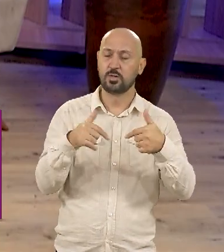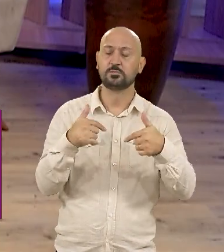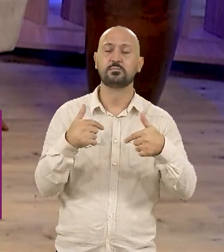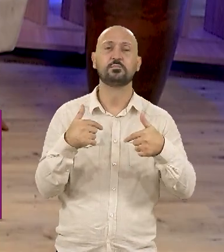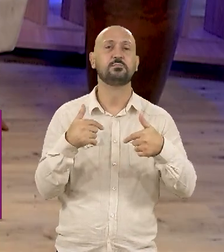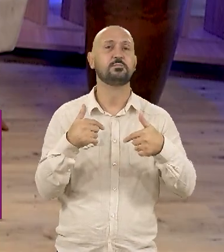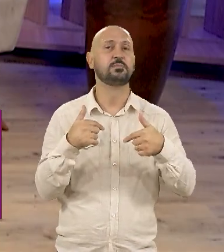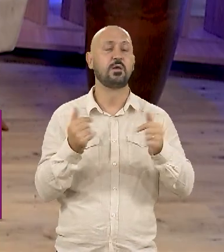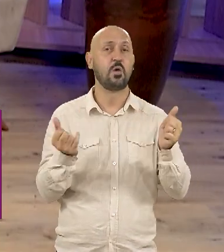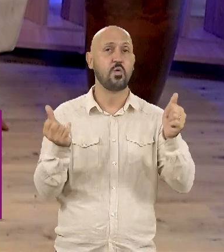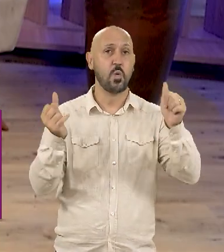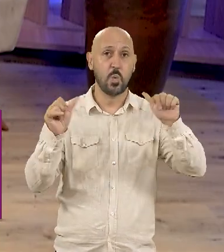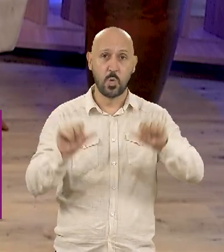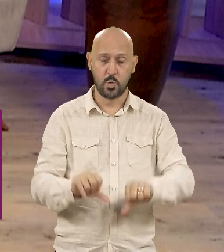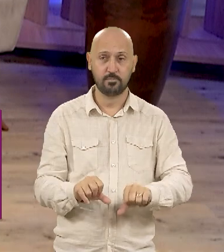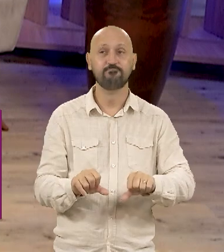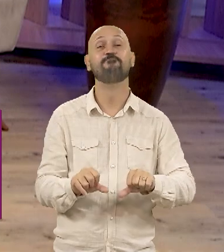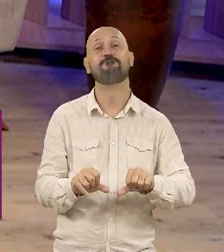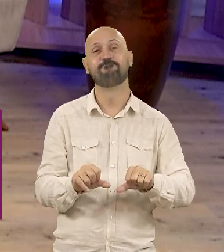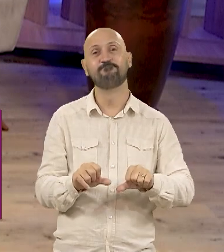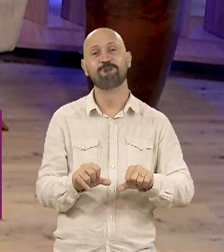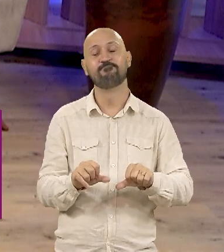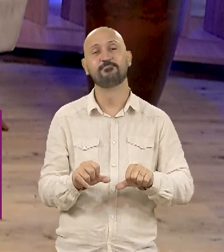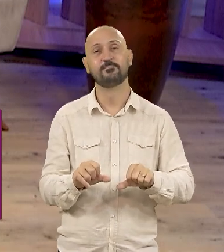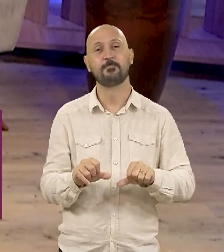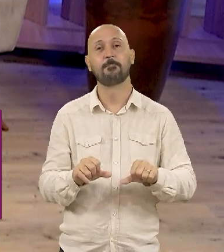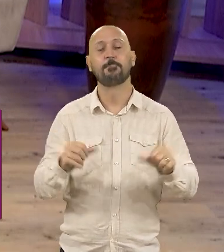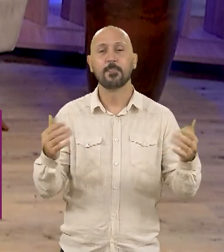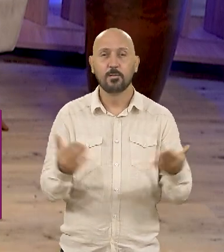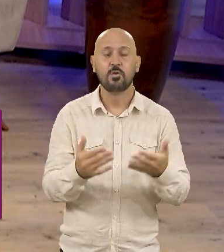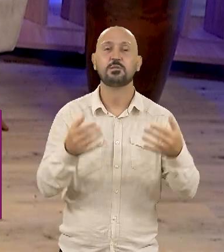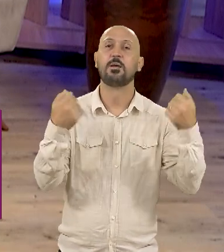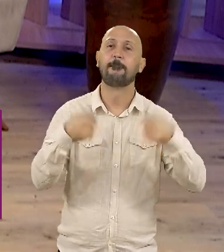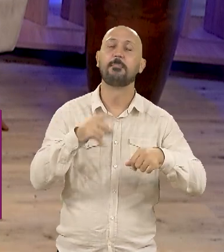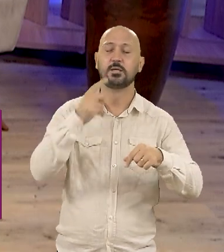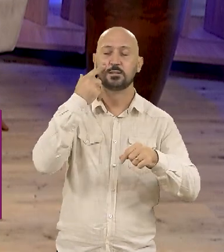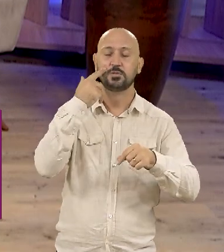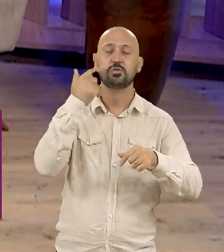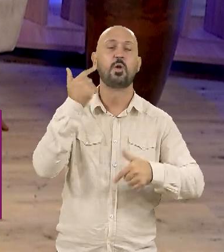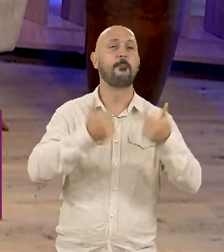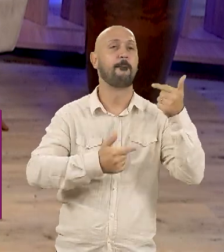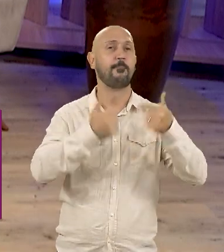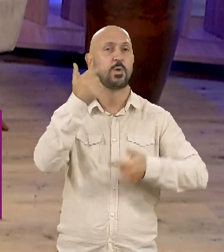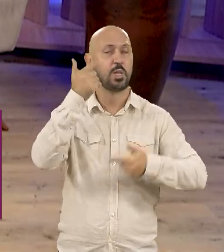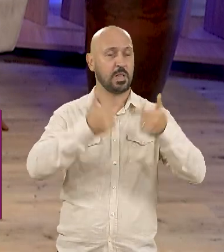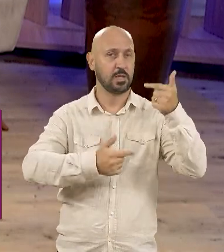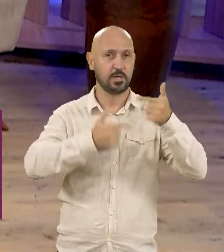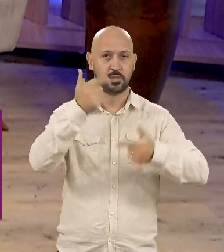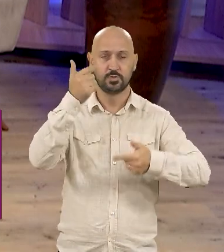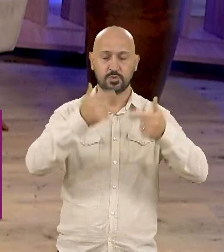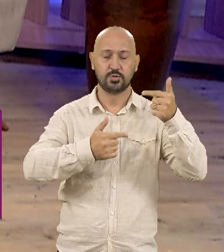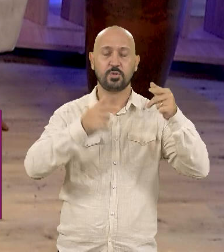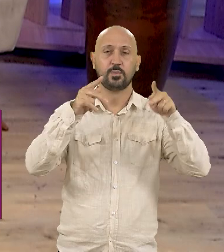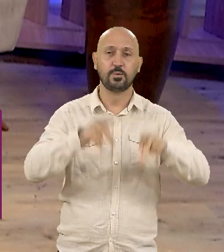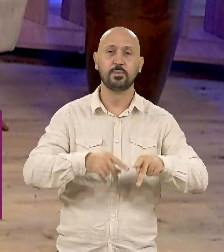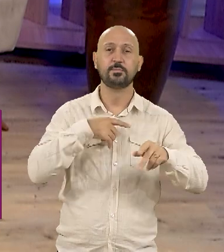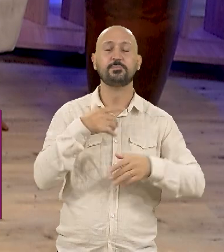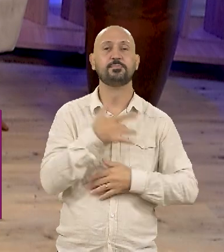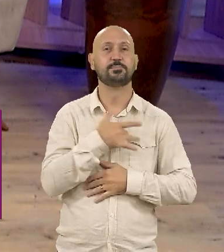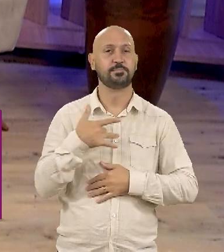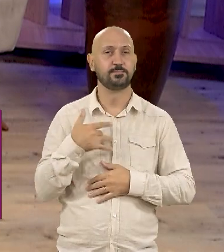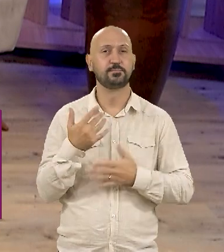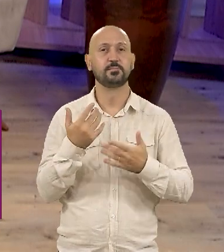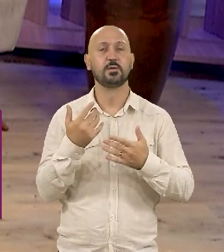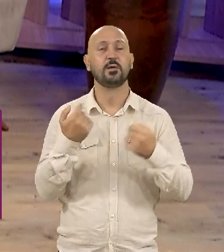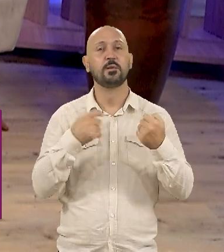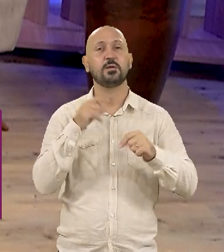ambiente de trabalho, a produtividade cai, né? Então, hoje nós precisamos de mais políticas públicas voltadas